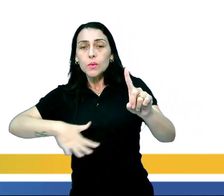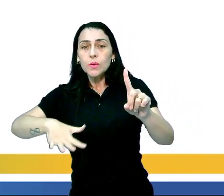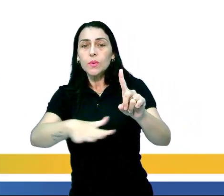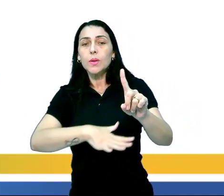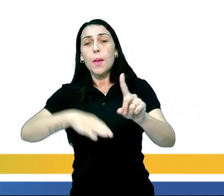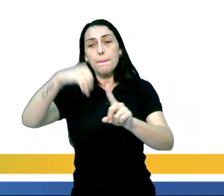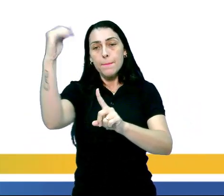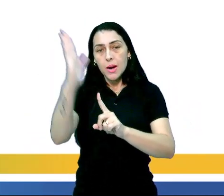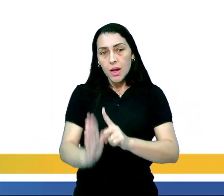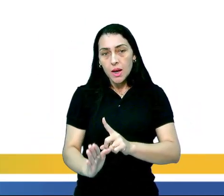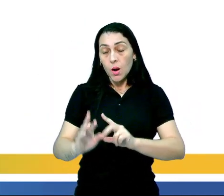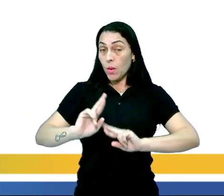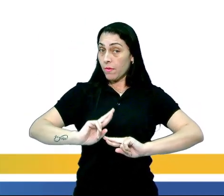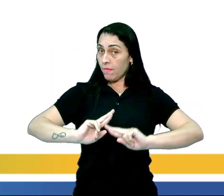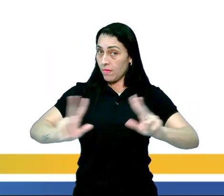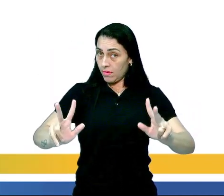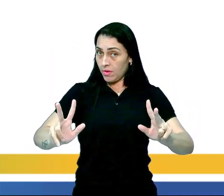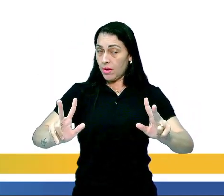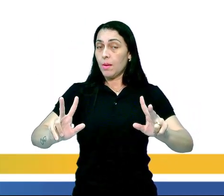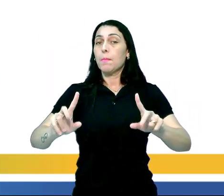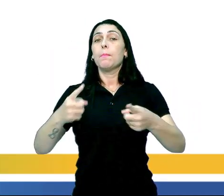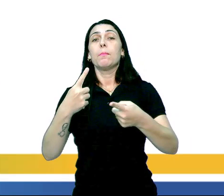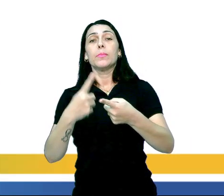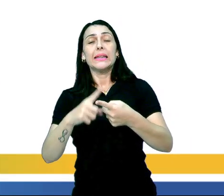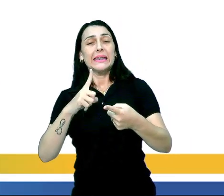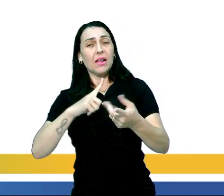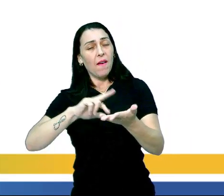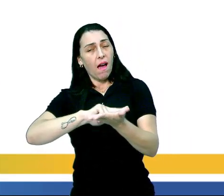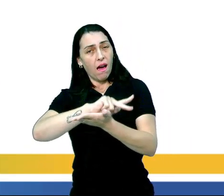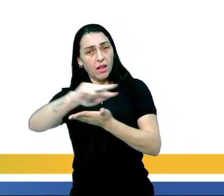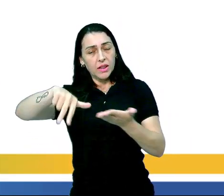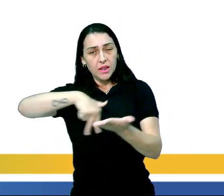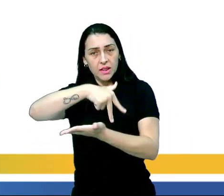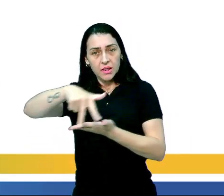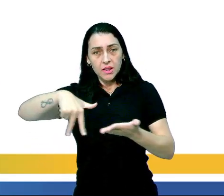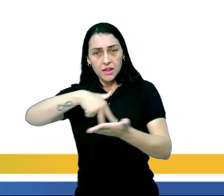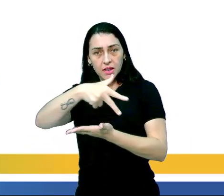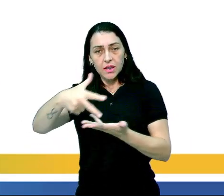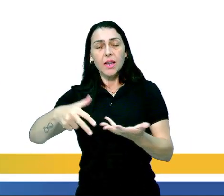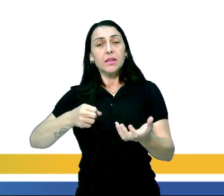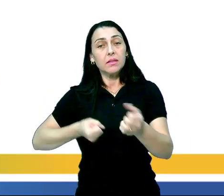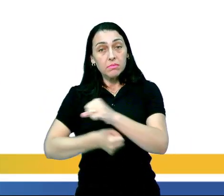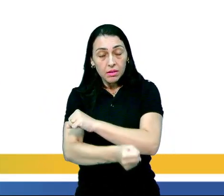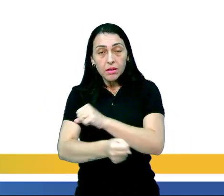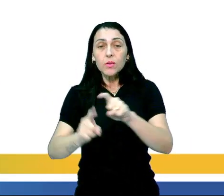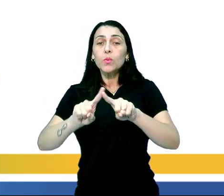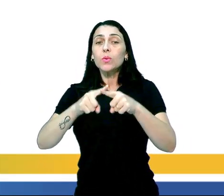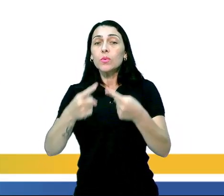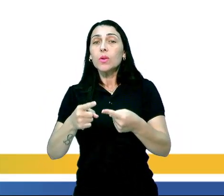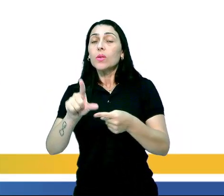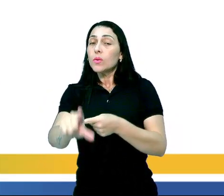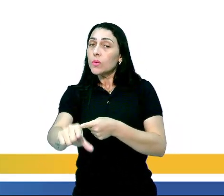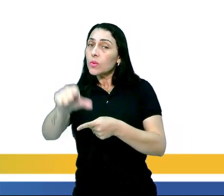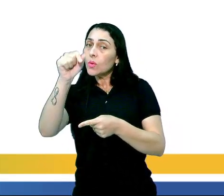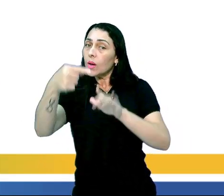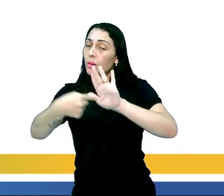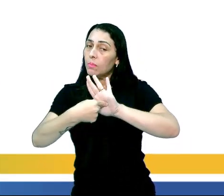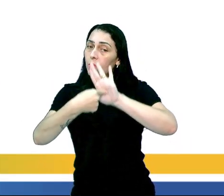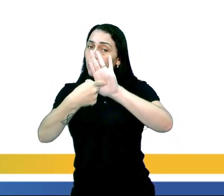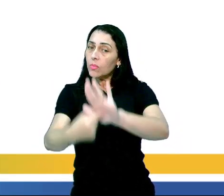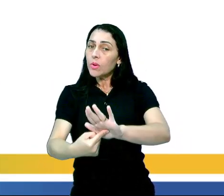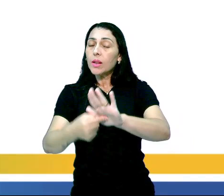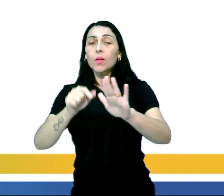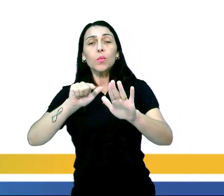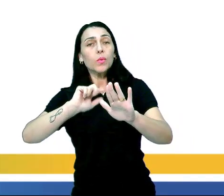caso brasileiro, não é diferente, pois há muitas danças integradoras. No entanto, uma das opções apresentadas